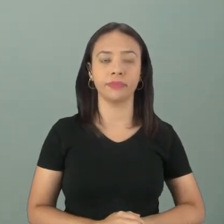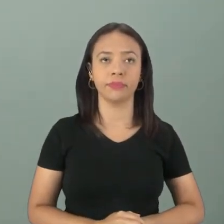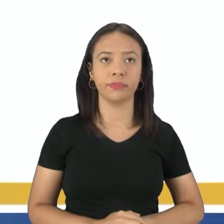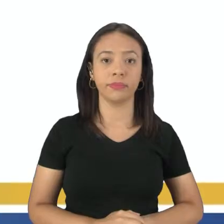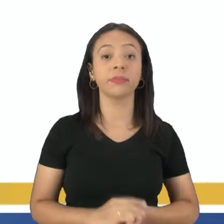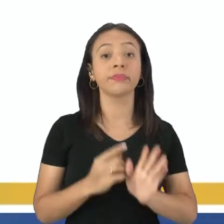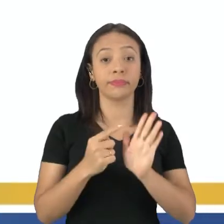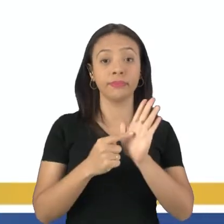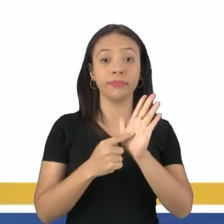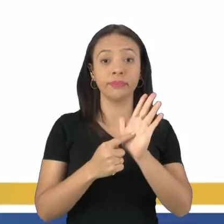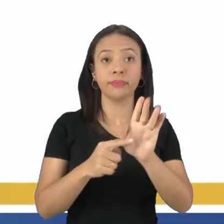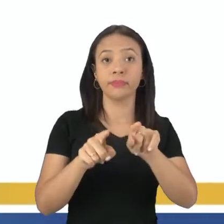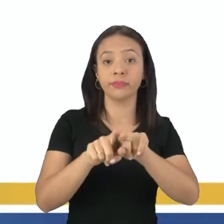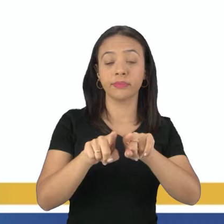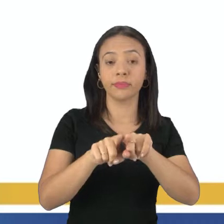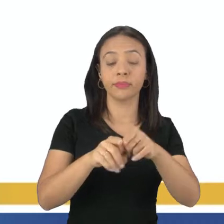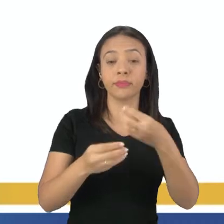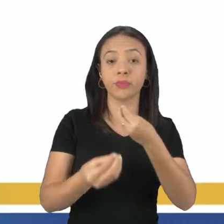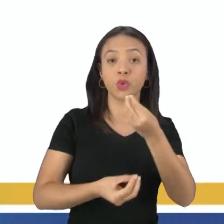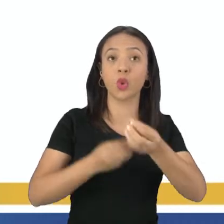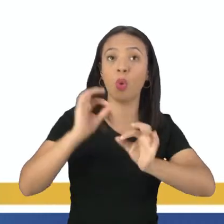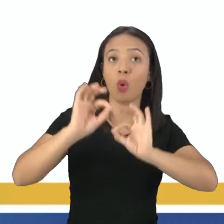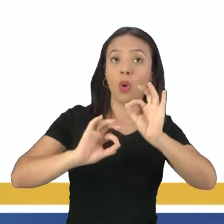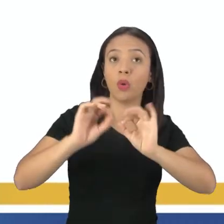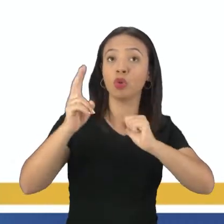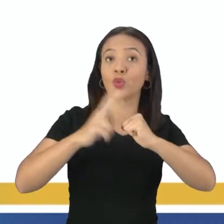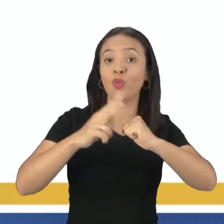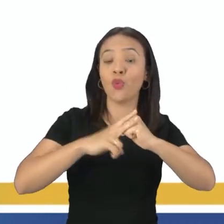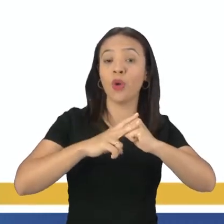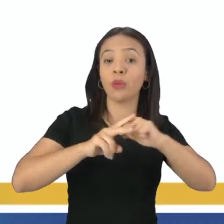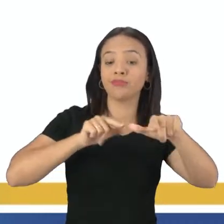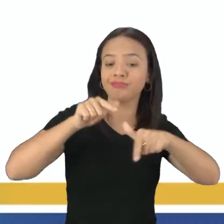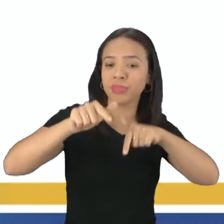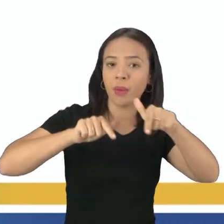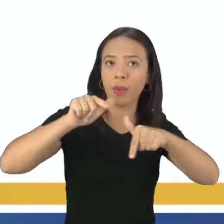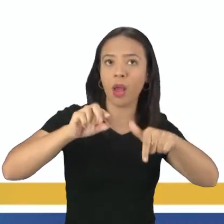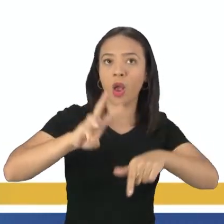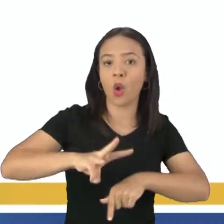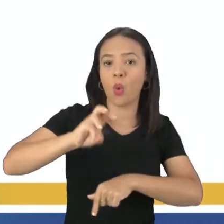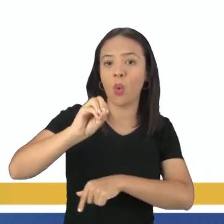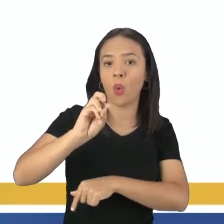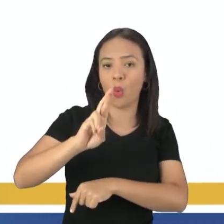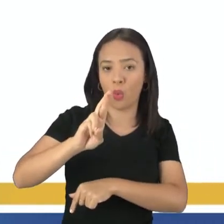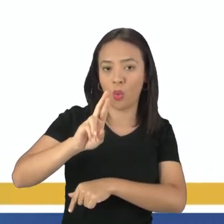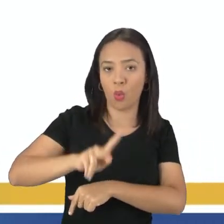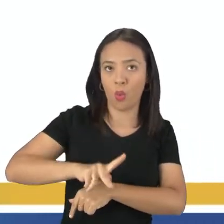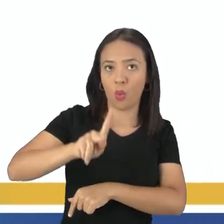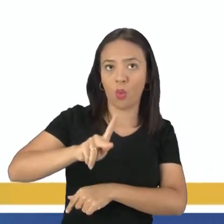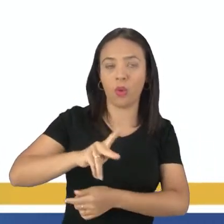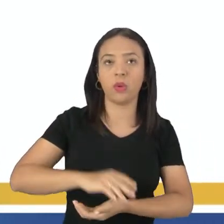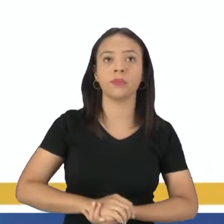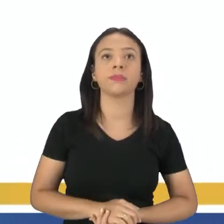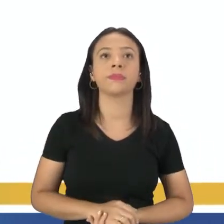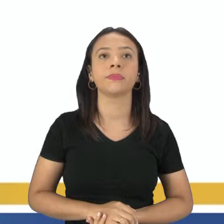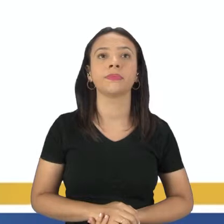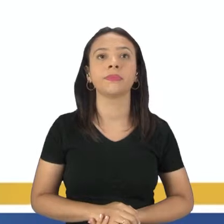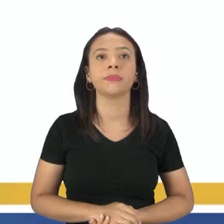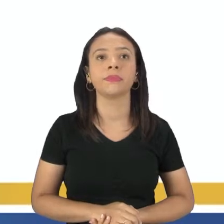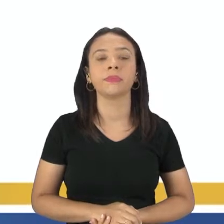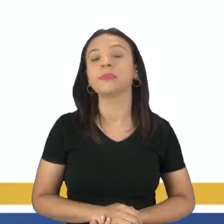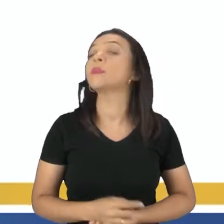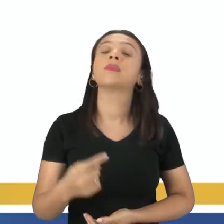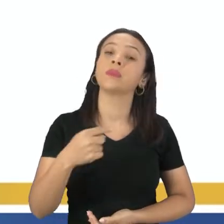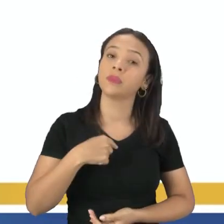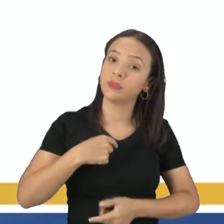Coloquei aqui a conjugação do verbo work, que significa trabalhar, para vocês observarem. I work,